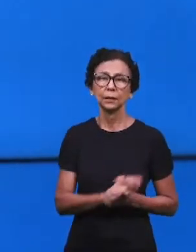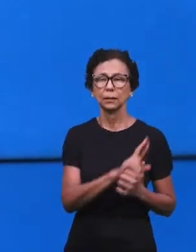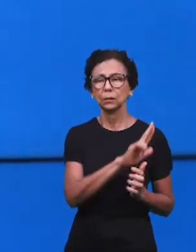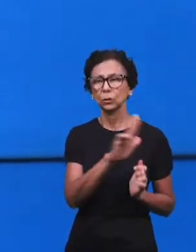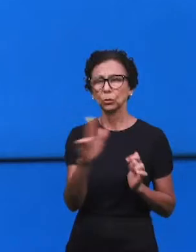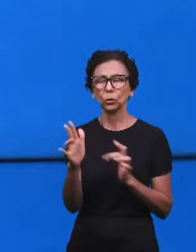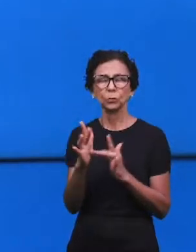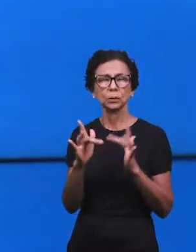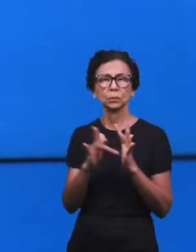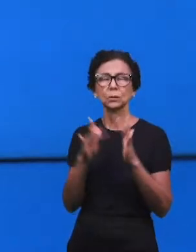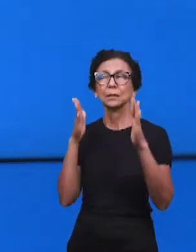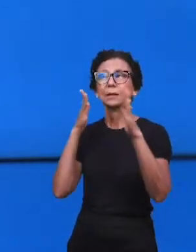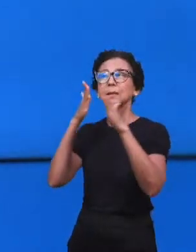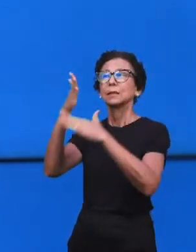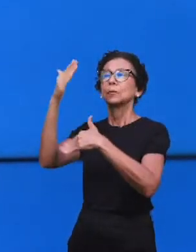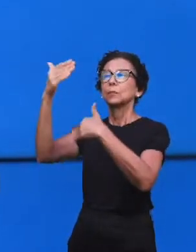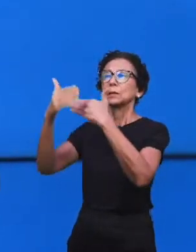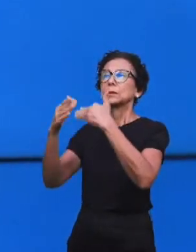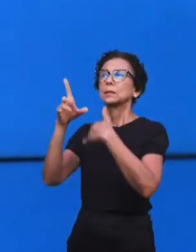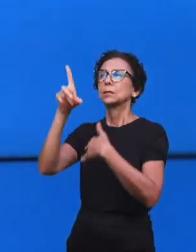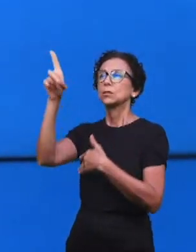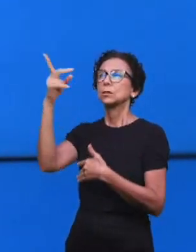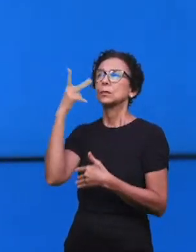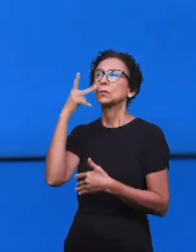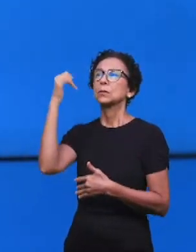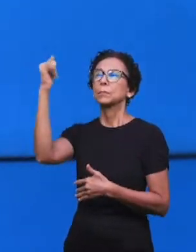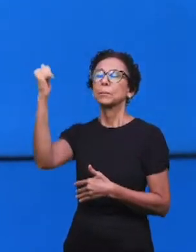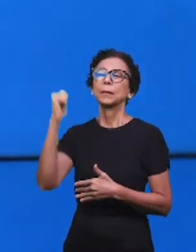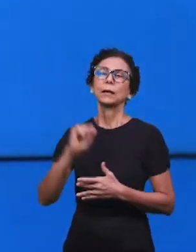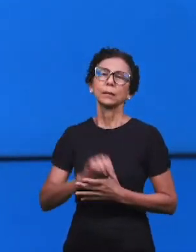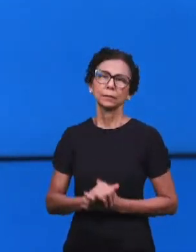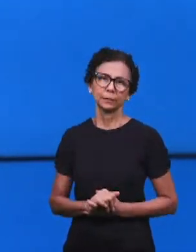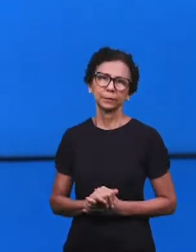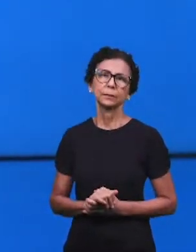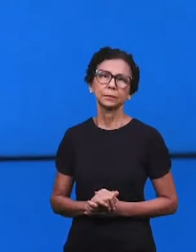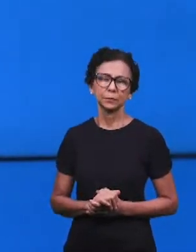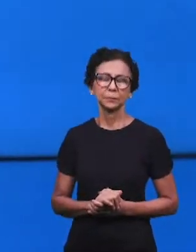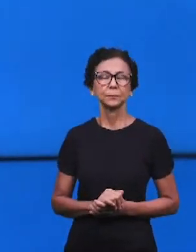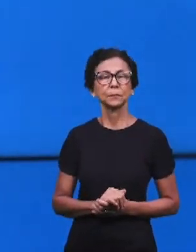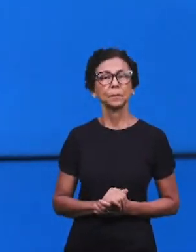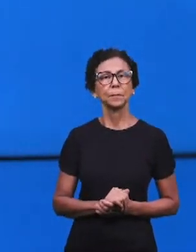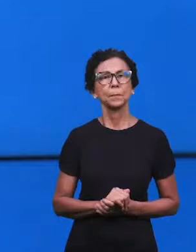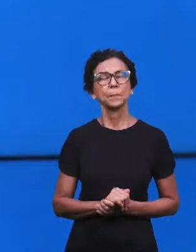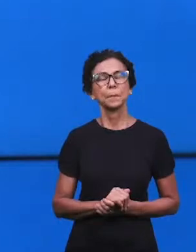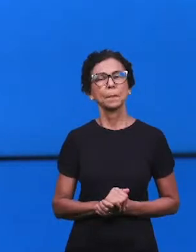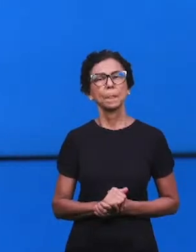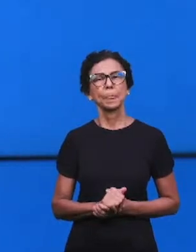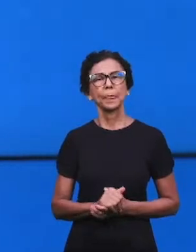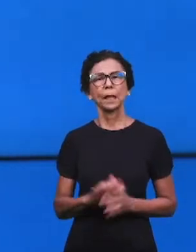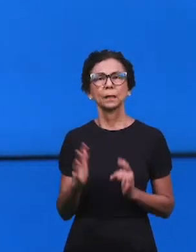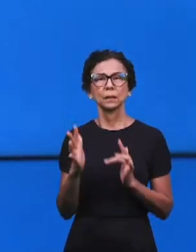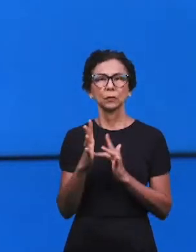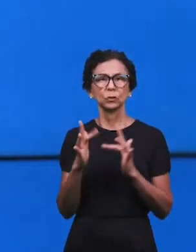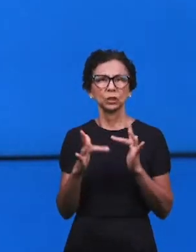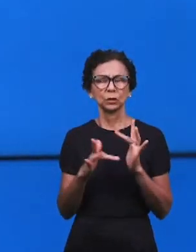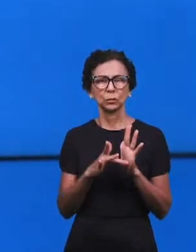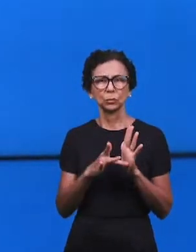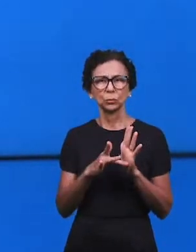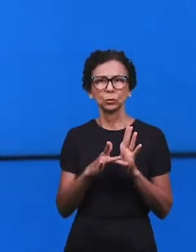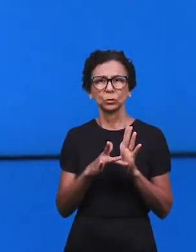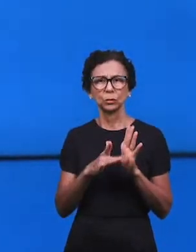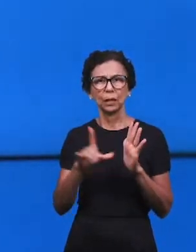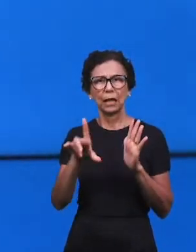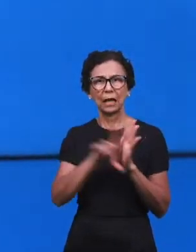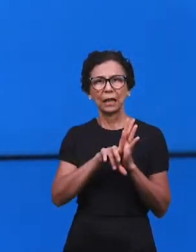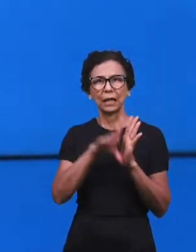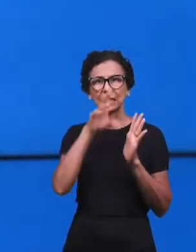essa pergunta. Realmente Jesus, ele não guardou o sábado. E exatamente por isso os